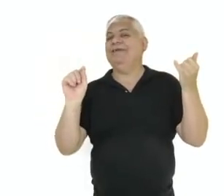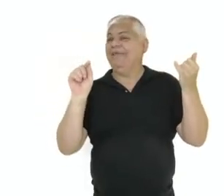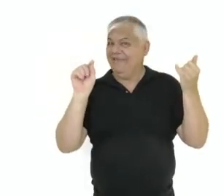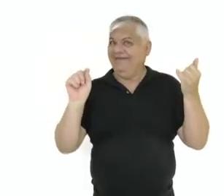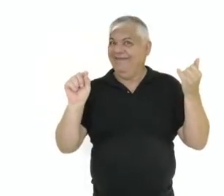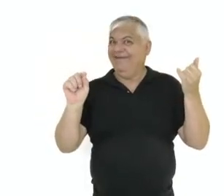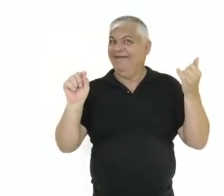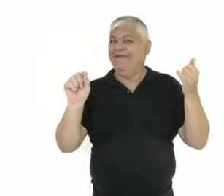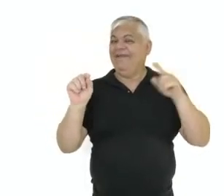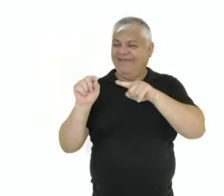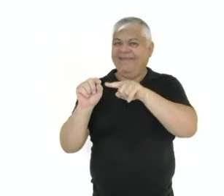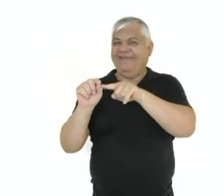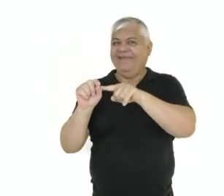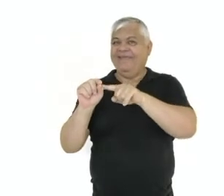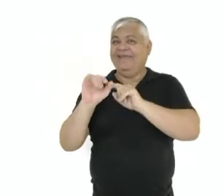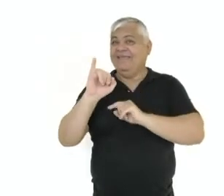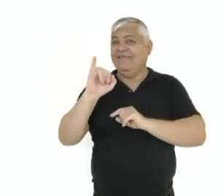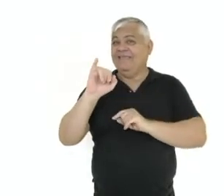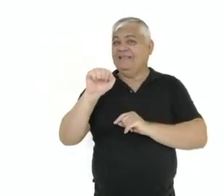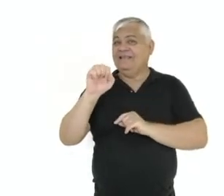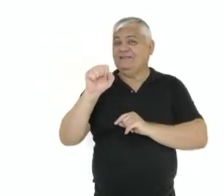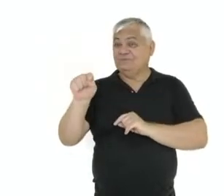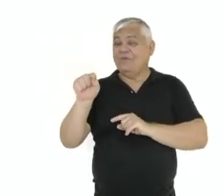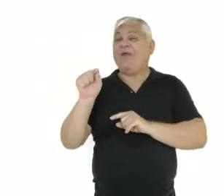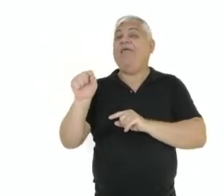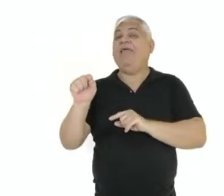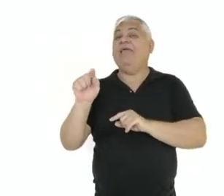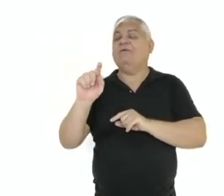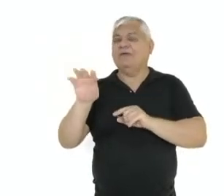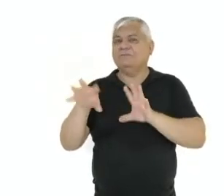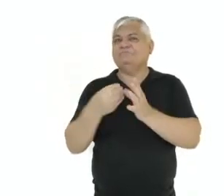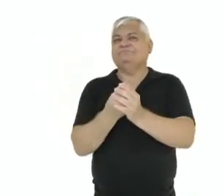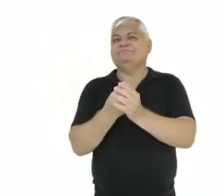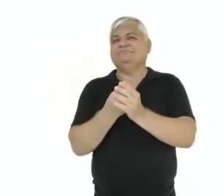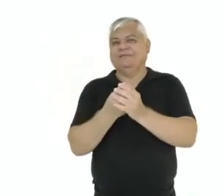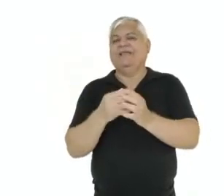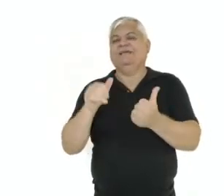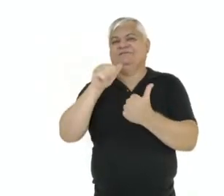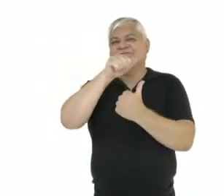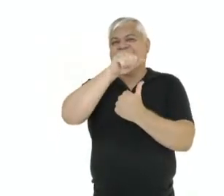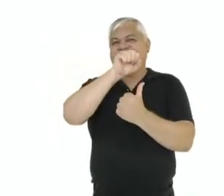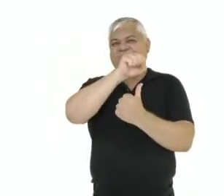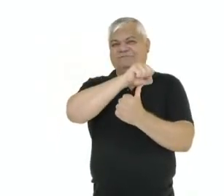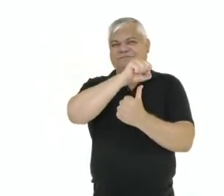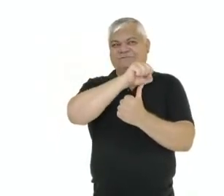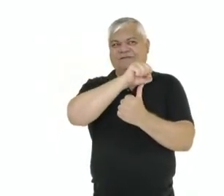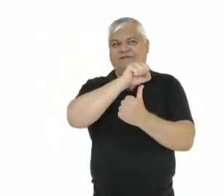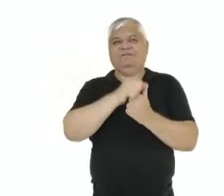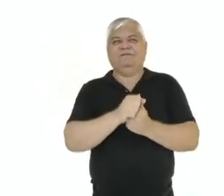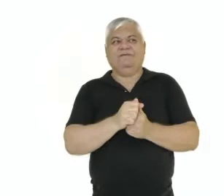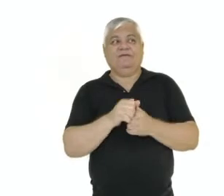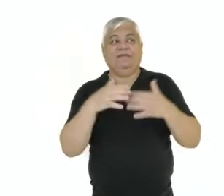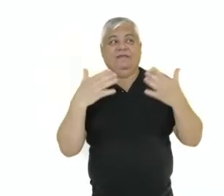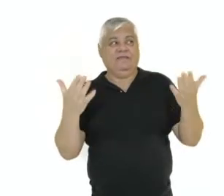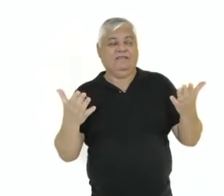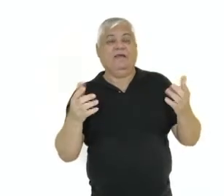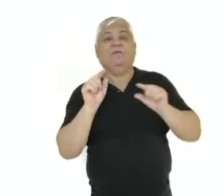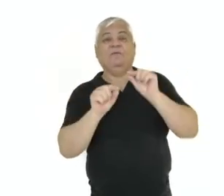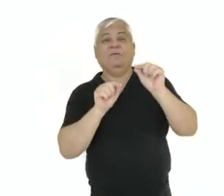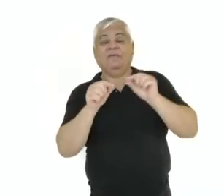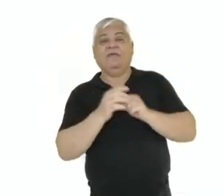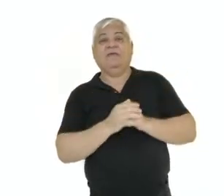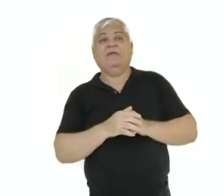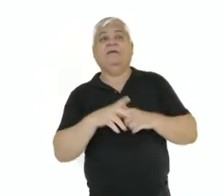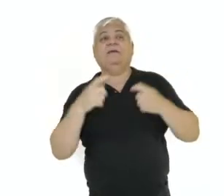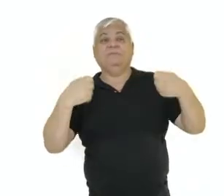No isso é importante, a palavrinha isso exerce função de quê? De sujeito. Logo, neste caso aqui,